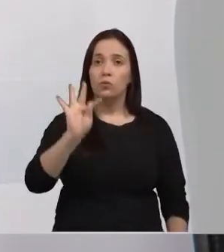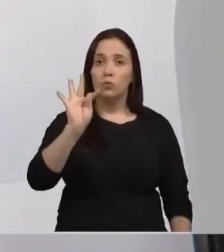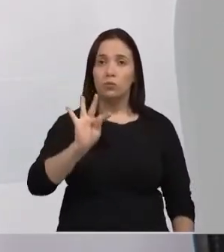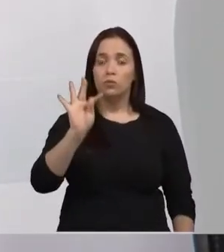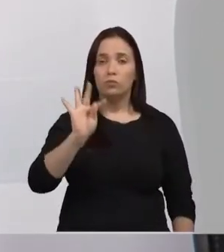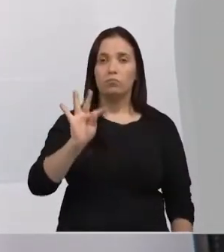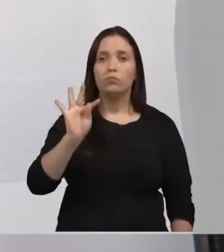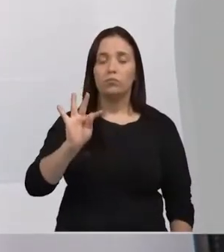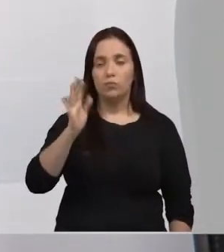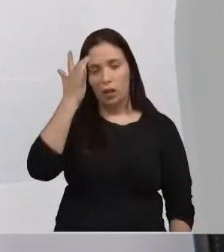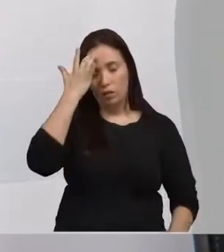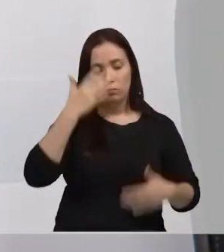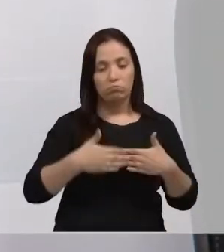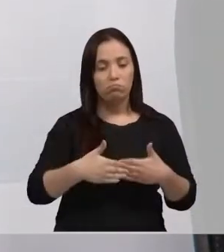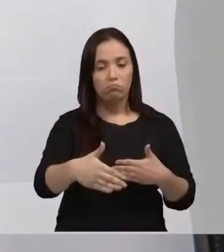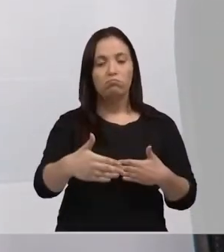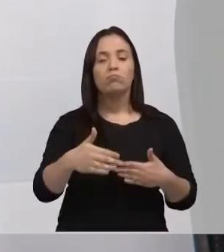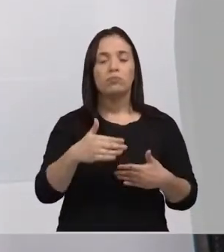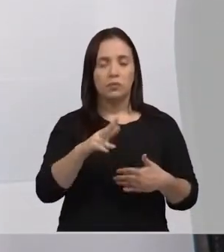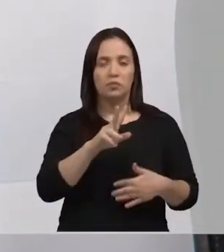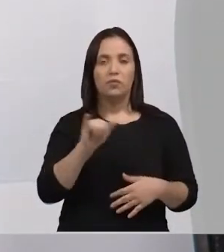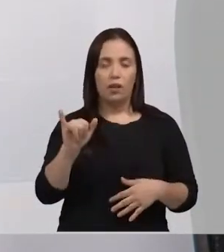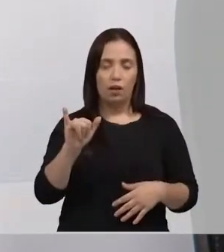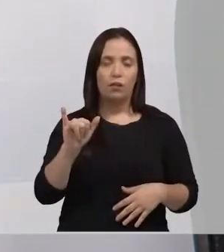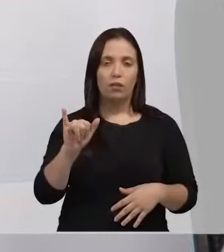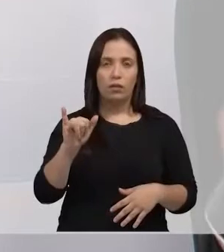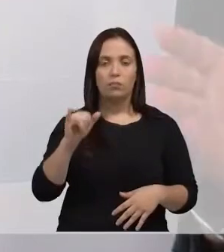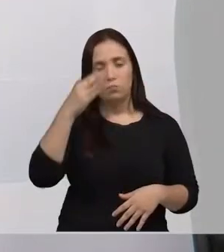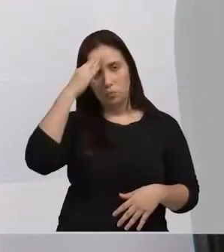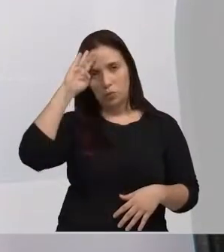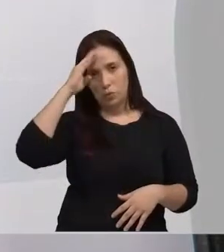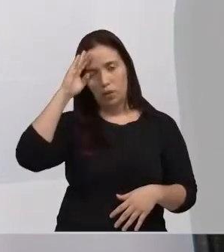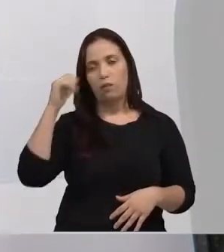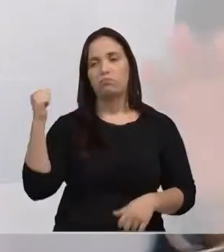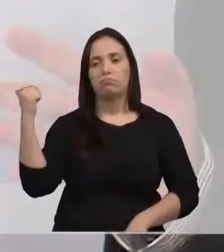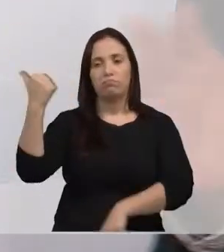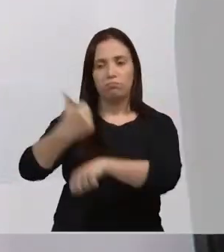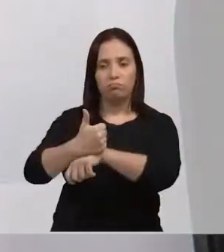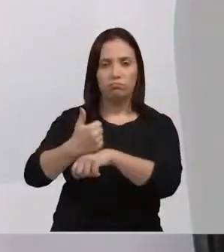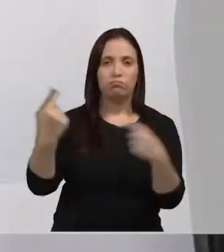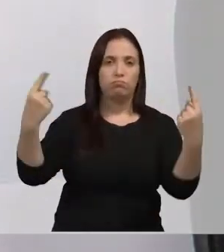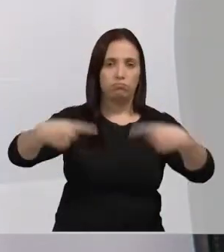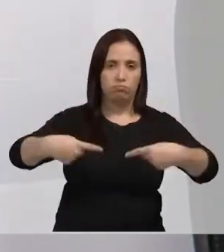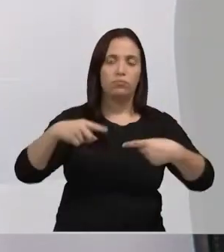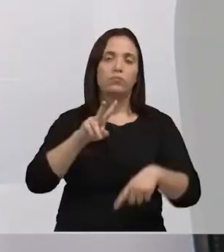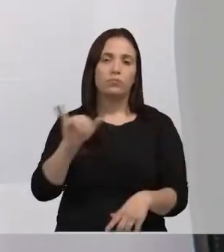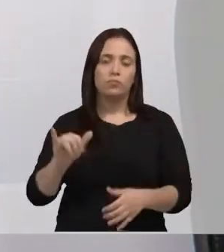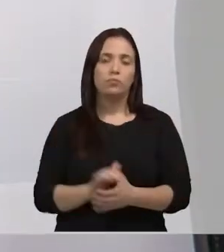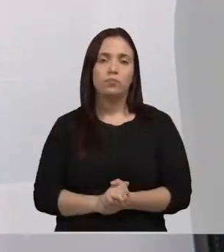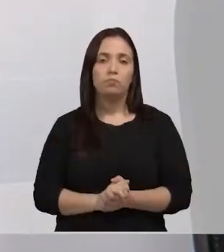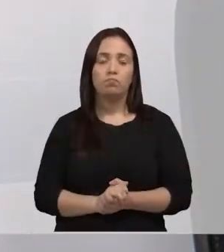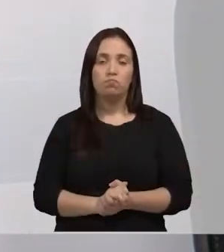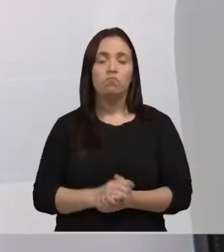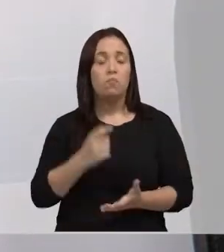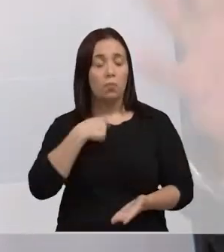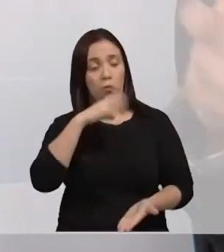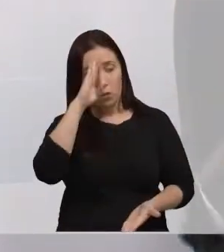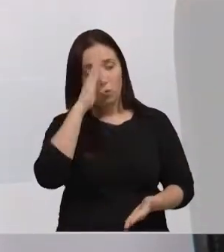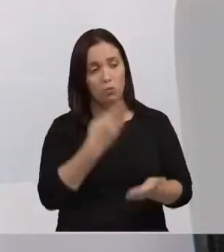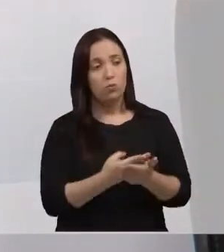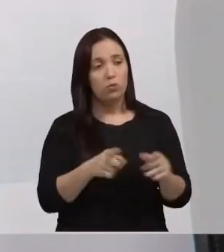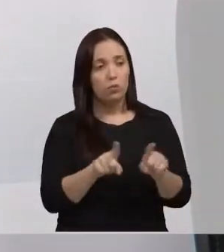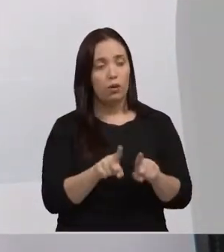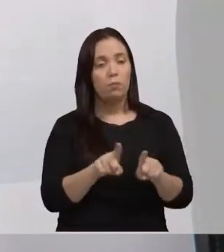esvaziar, ele vai perder capital político no decorrer do processo. O Bolsonaro já fez uma estratégia que eu acho que é coerente. Ele já